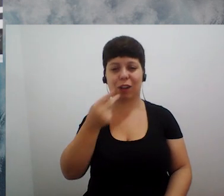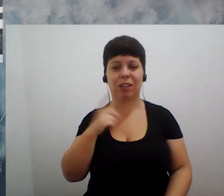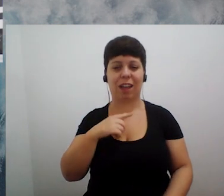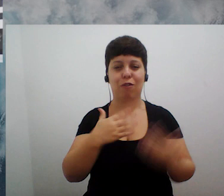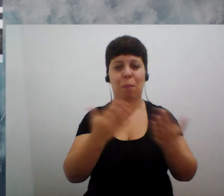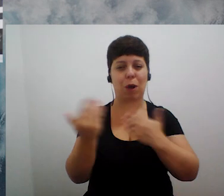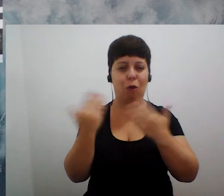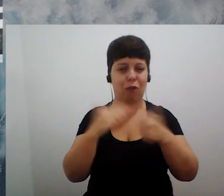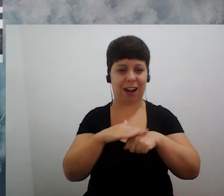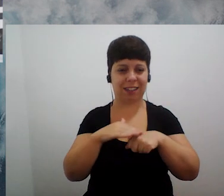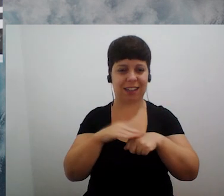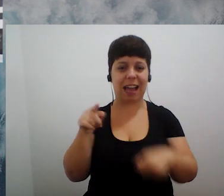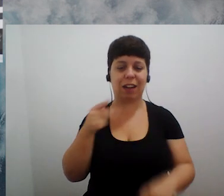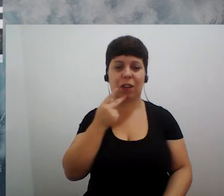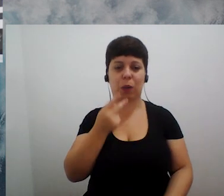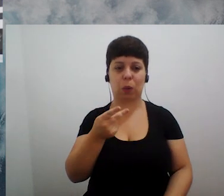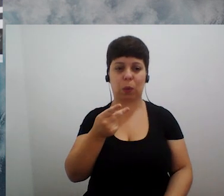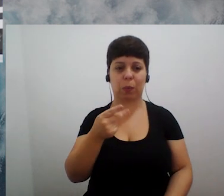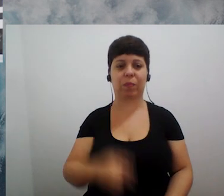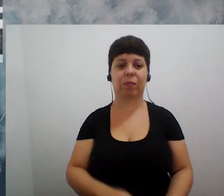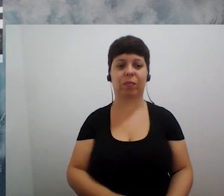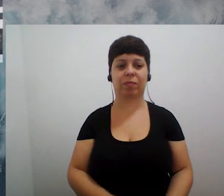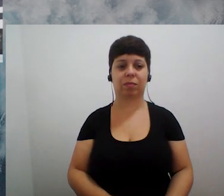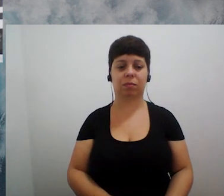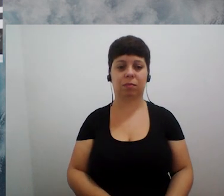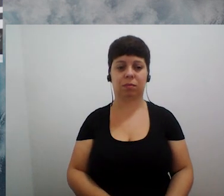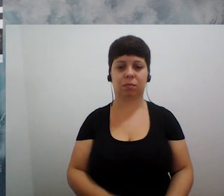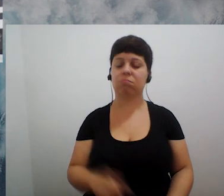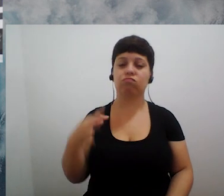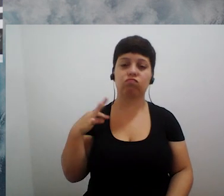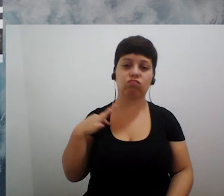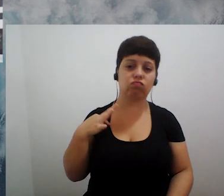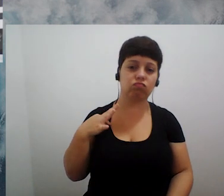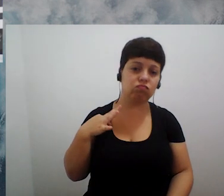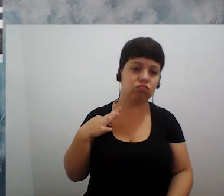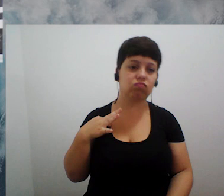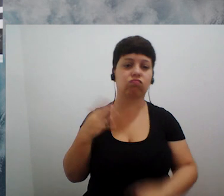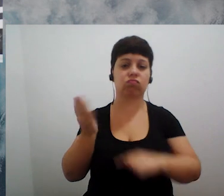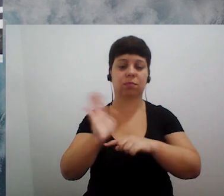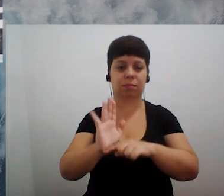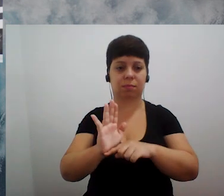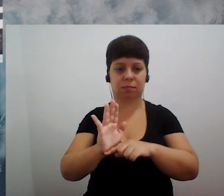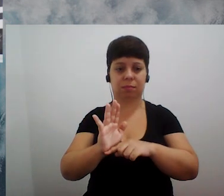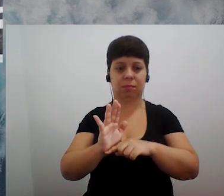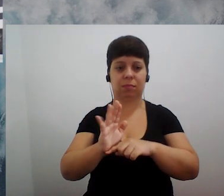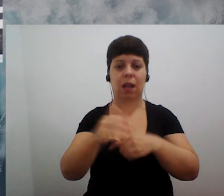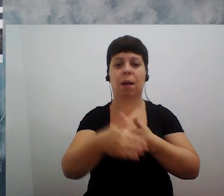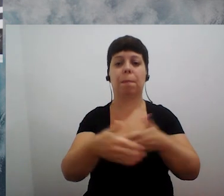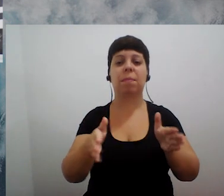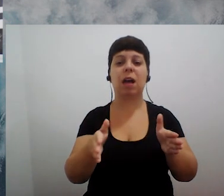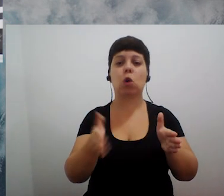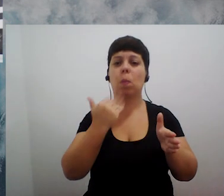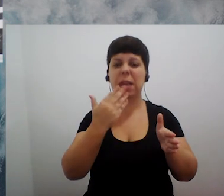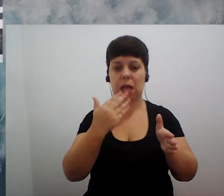ele comentou numa conversa que a gente teve que ele estava fazendo um voluntariado ali, ajudando a